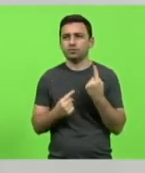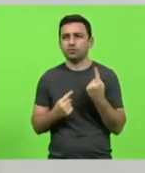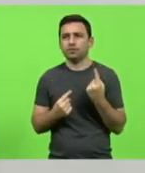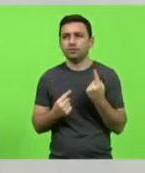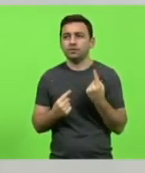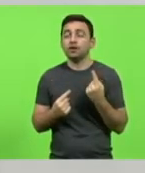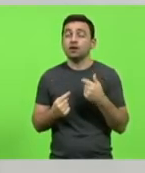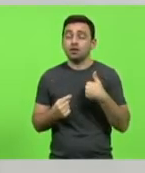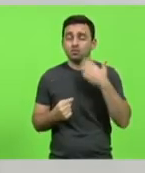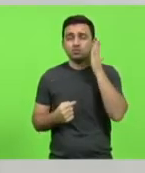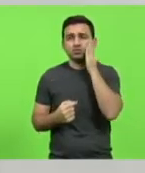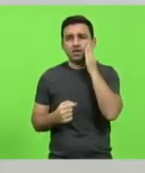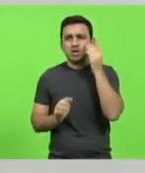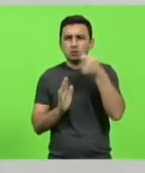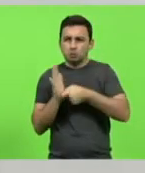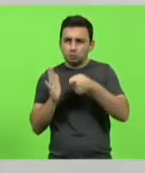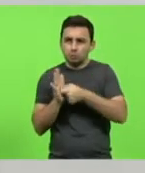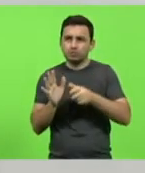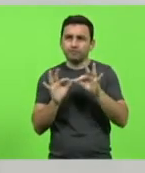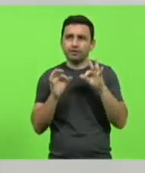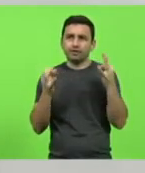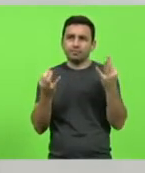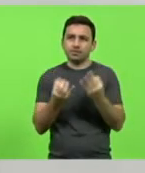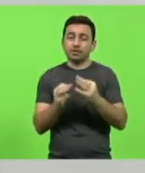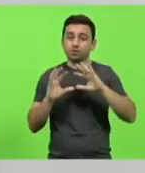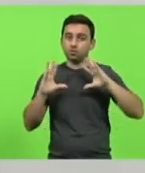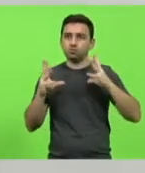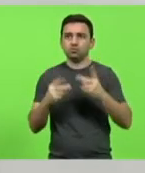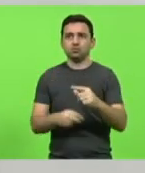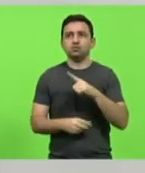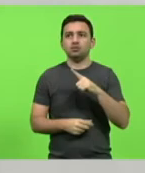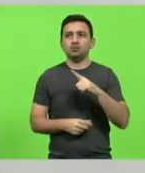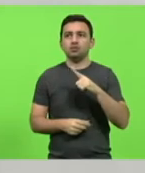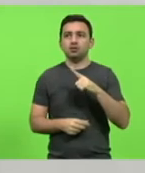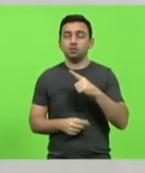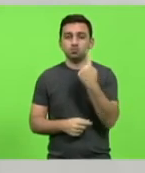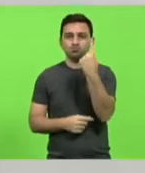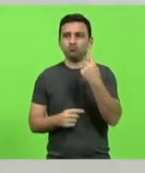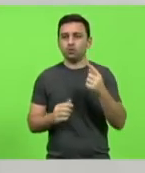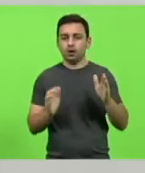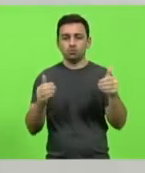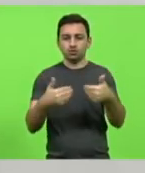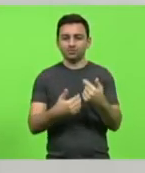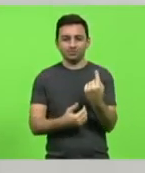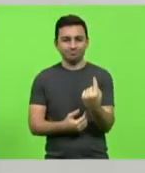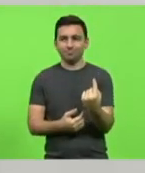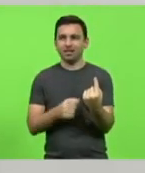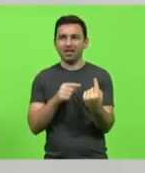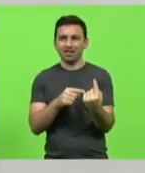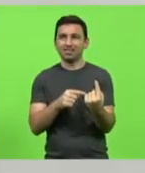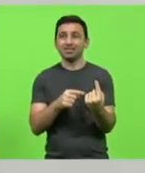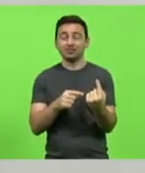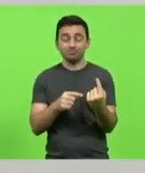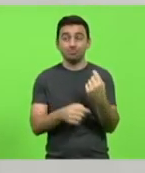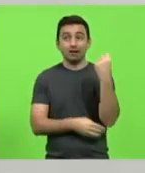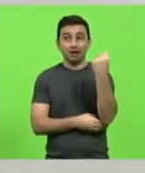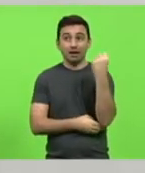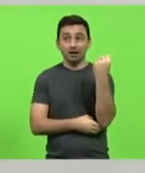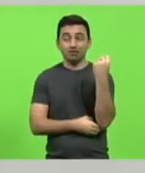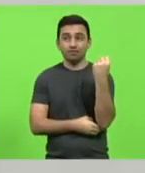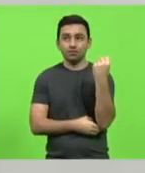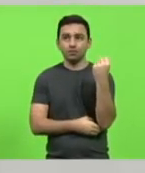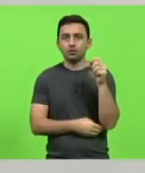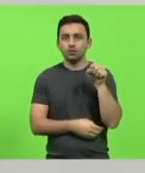sei da luta das famílias que têm entre os seus um autista com transtorno severo. É uma pessoa